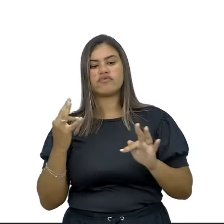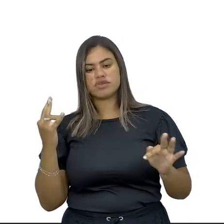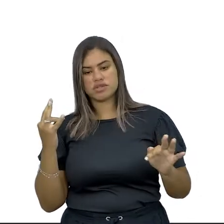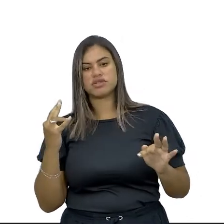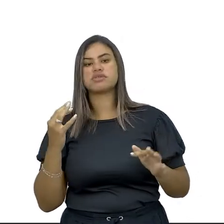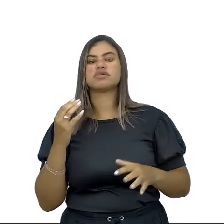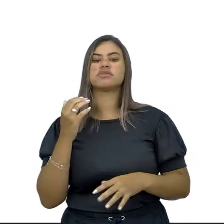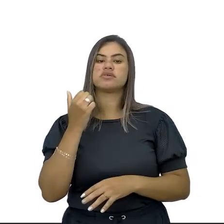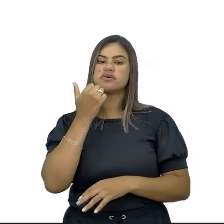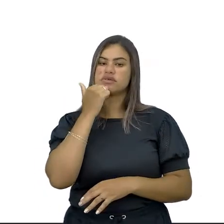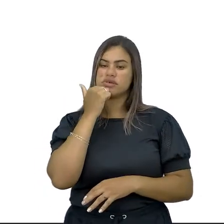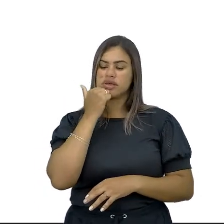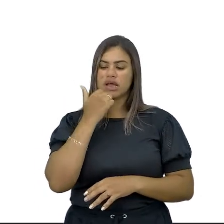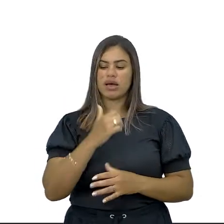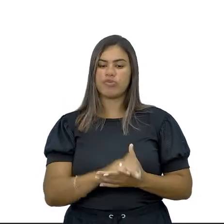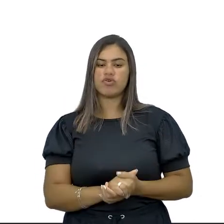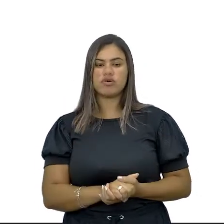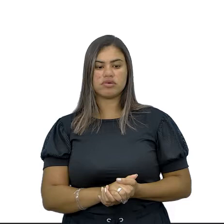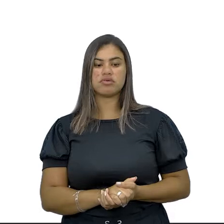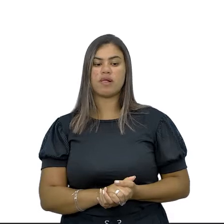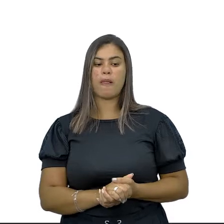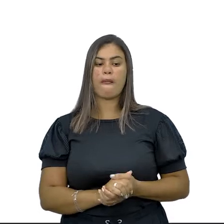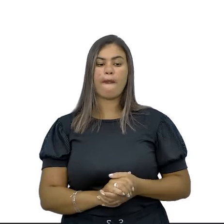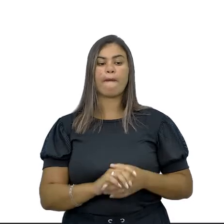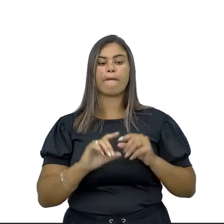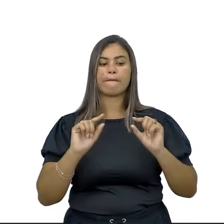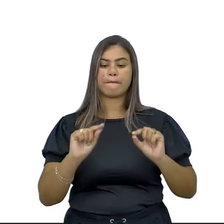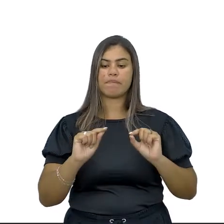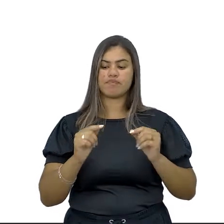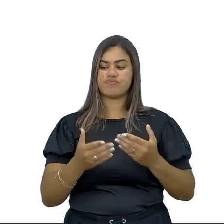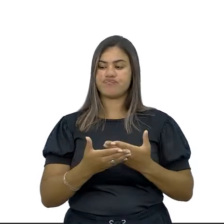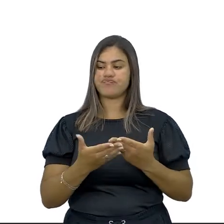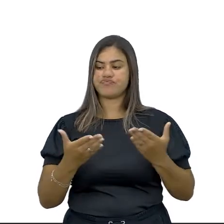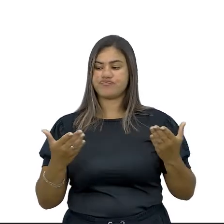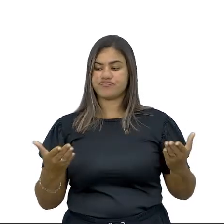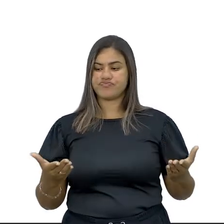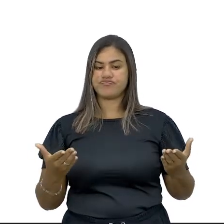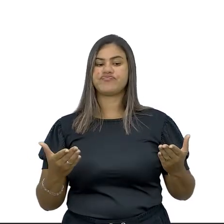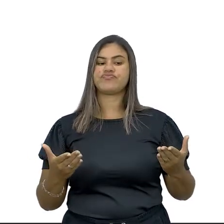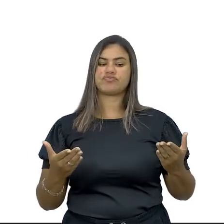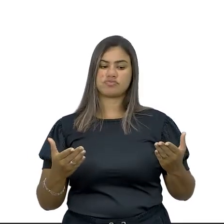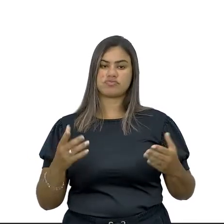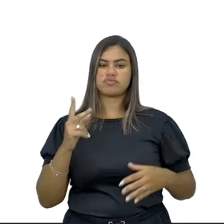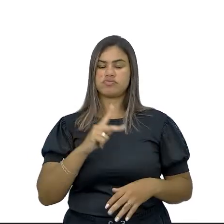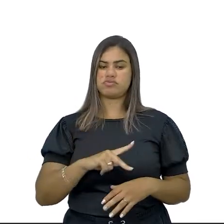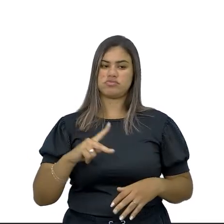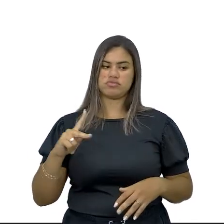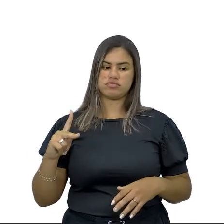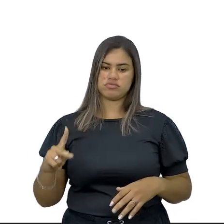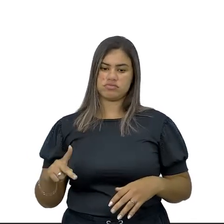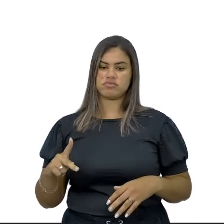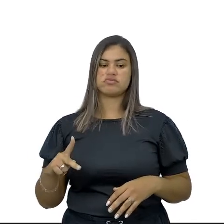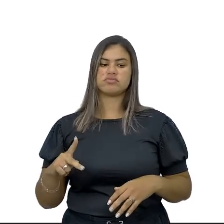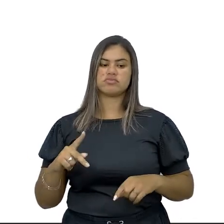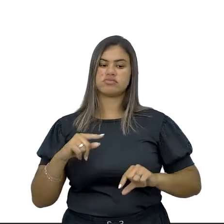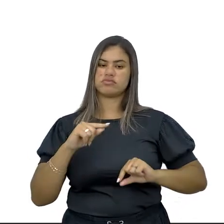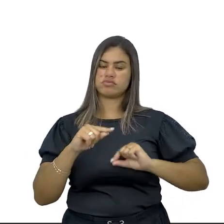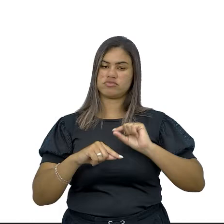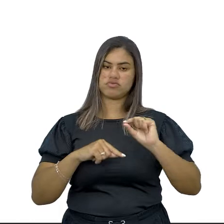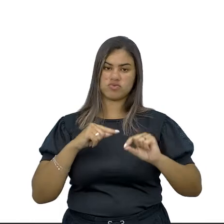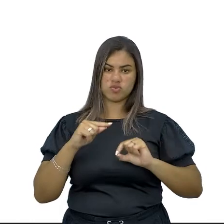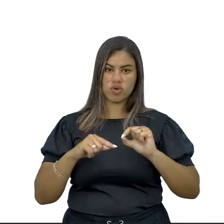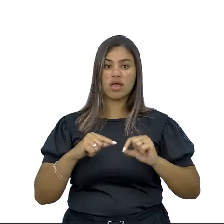quanto com as ciências. Então, dessa maneira, né, vocês, professores e professoras, poderão sair da formação de etapa